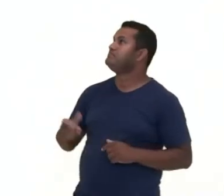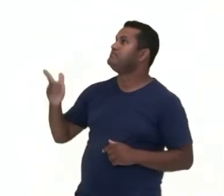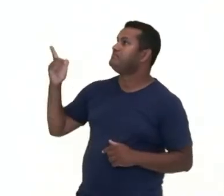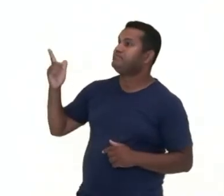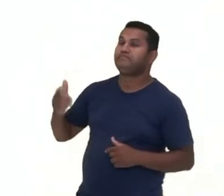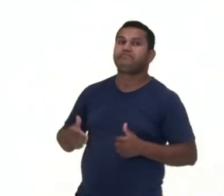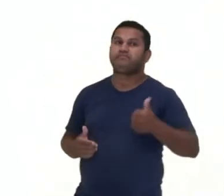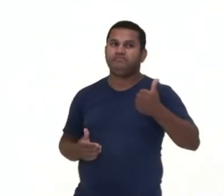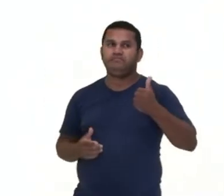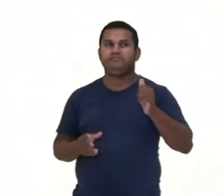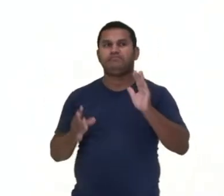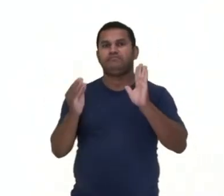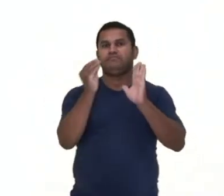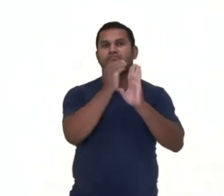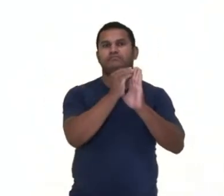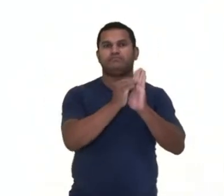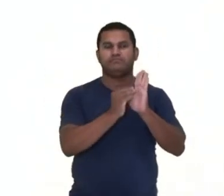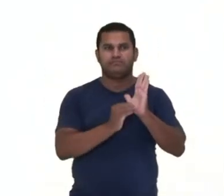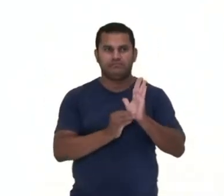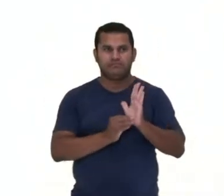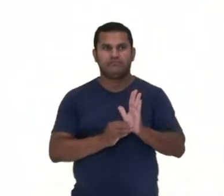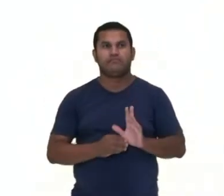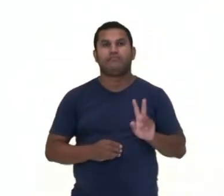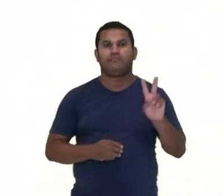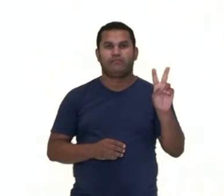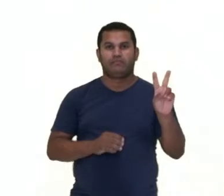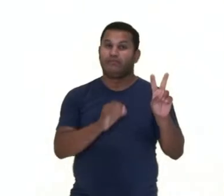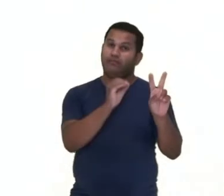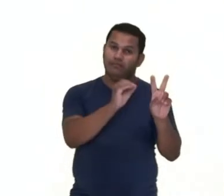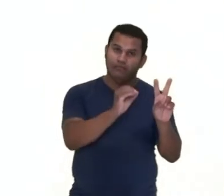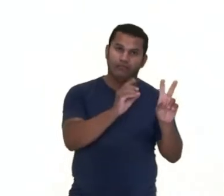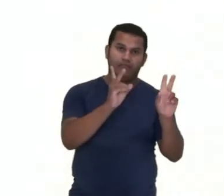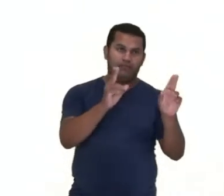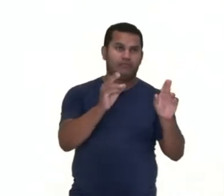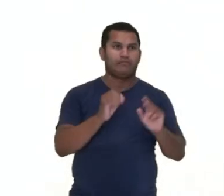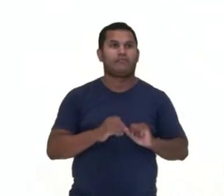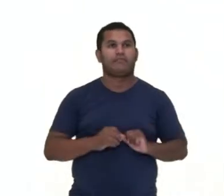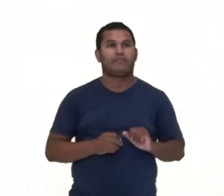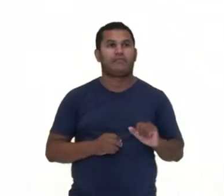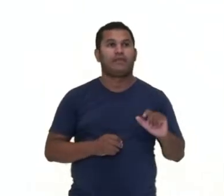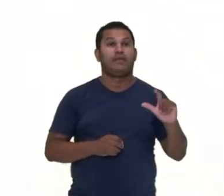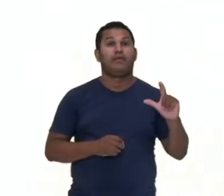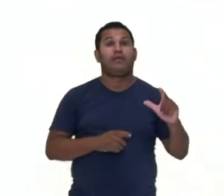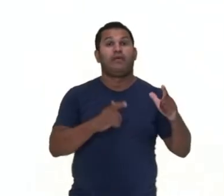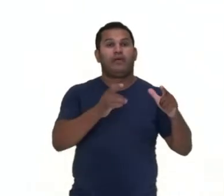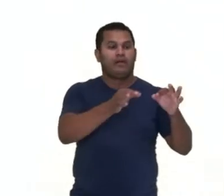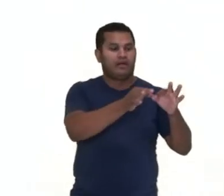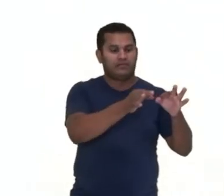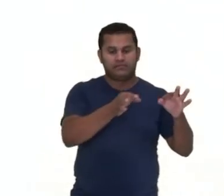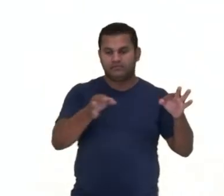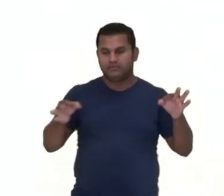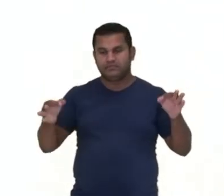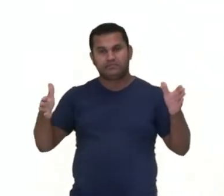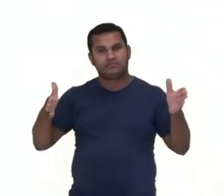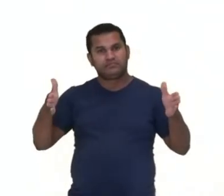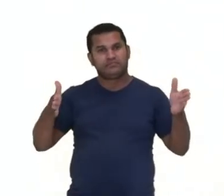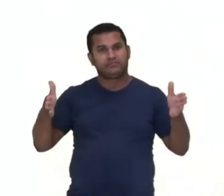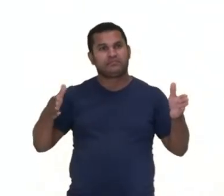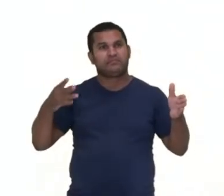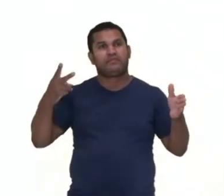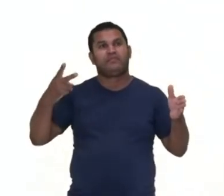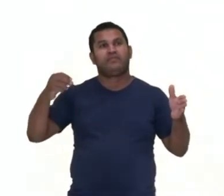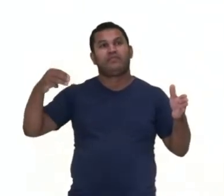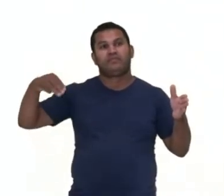a velocidade final é 0, o deslocamento é 20, a velocidade inicial é 10 metros por segundo